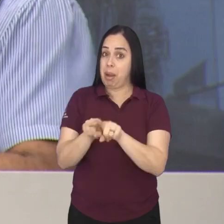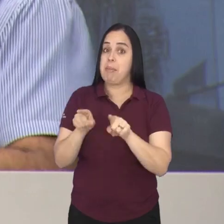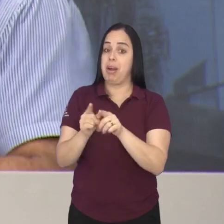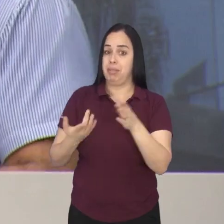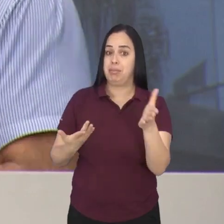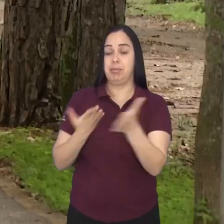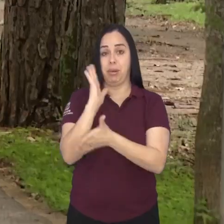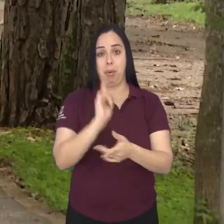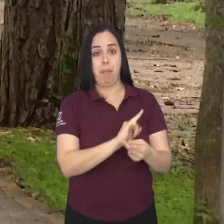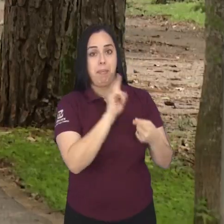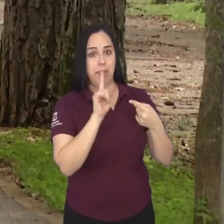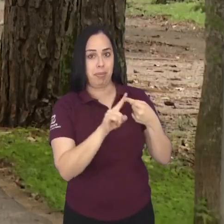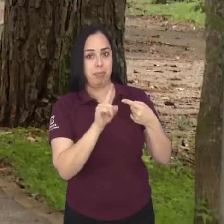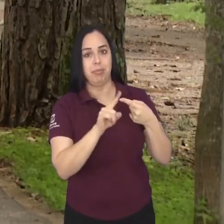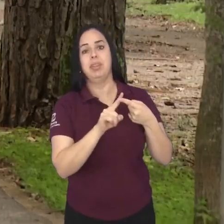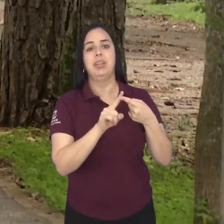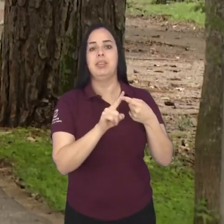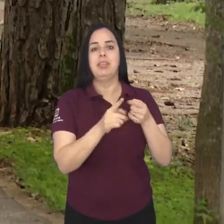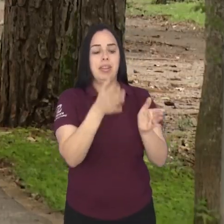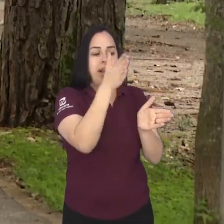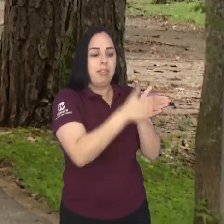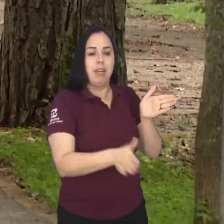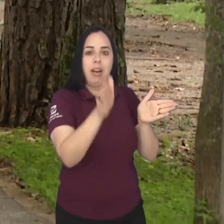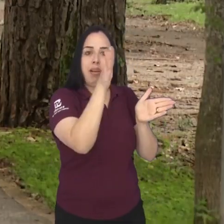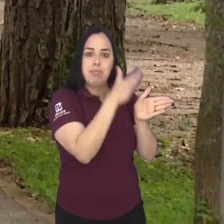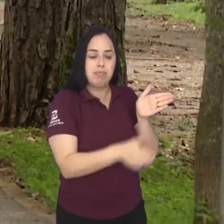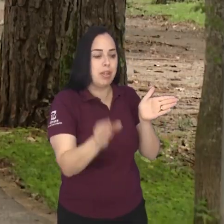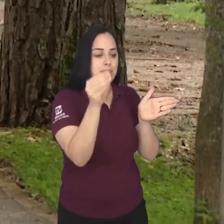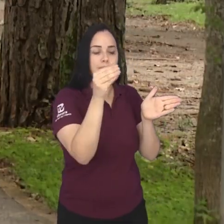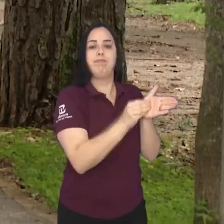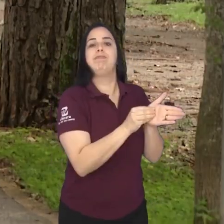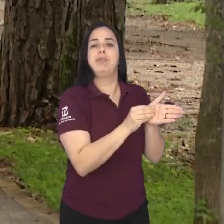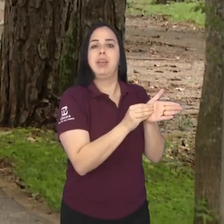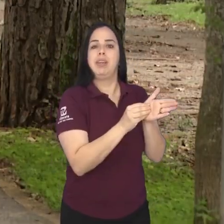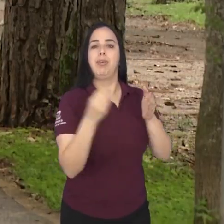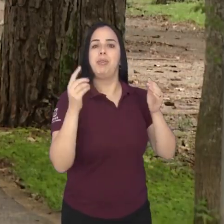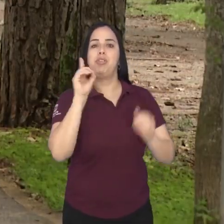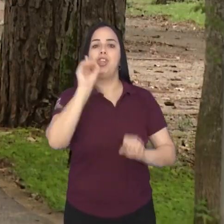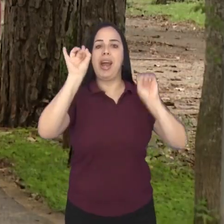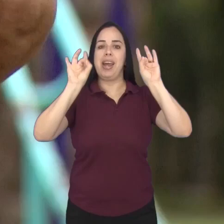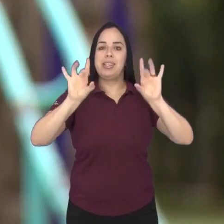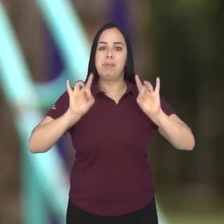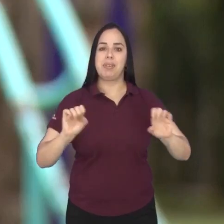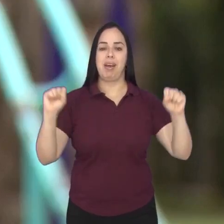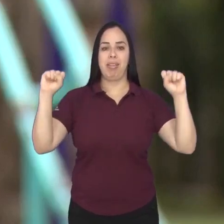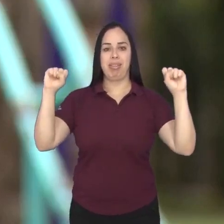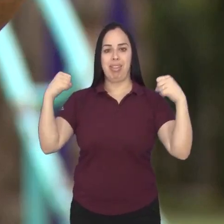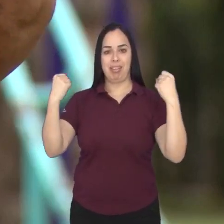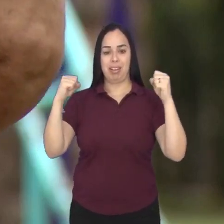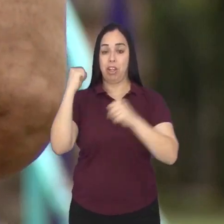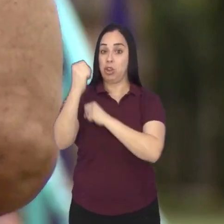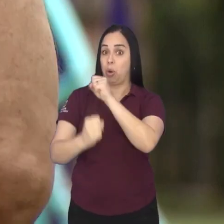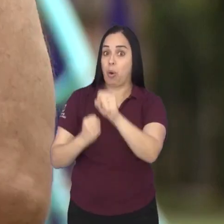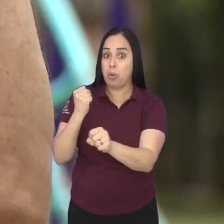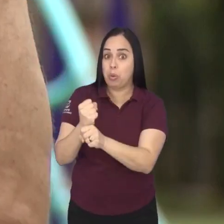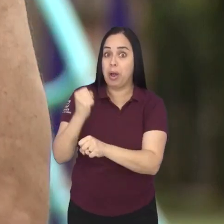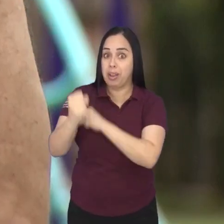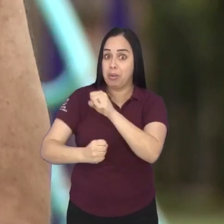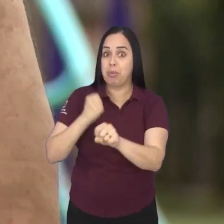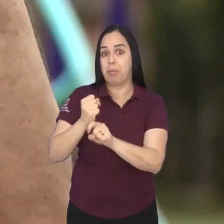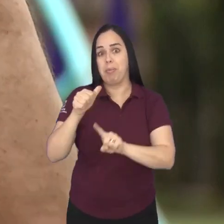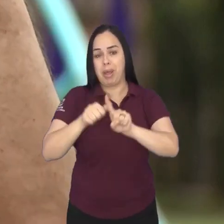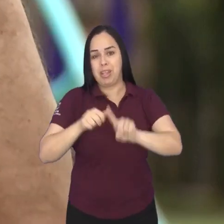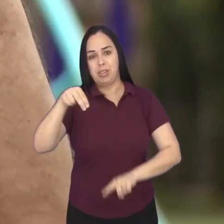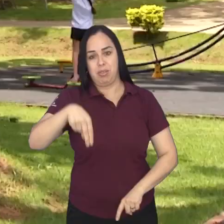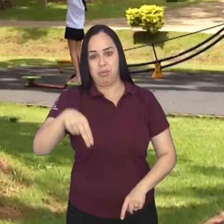foram aprovados. O primeiro institui no calendário da cidade o evento Fitness Day, a ser realizado anualmente no